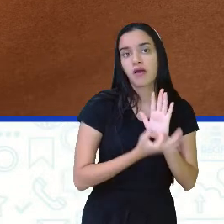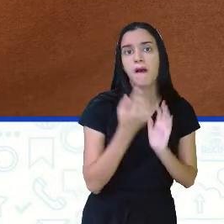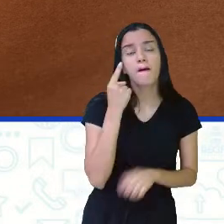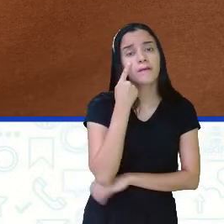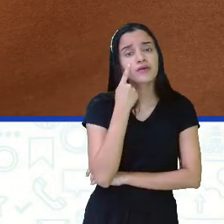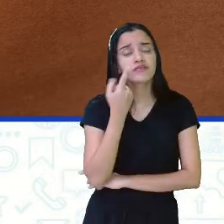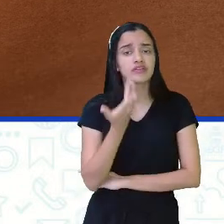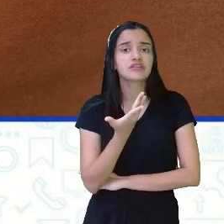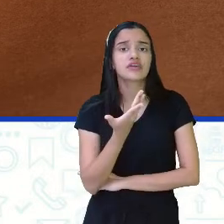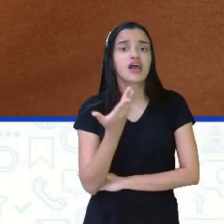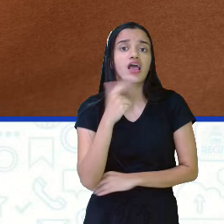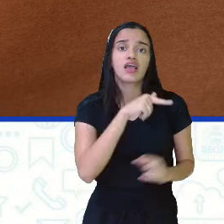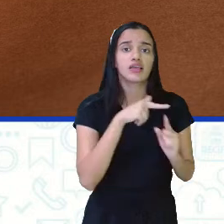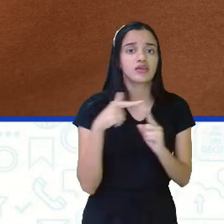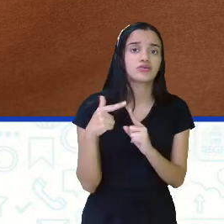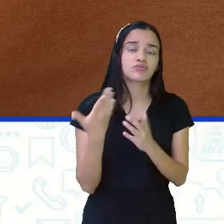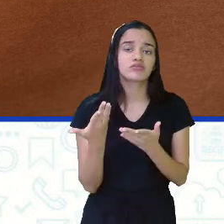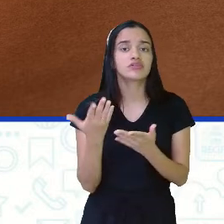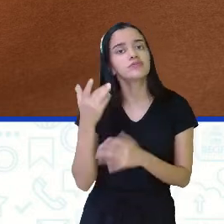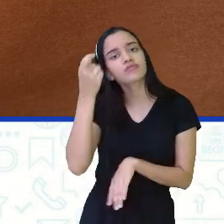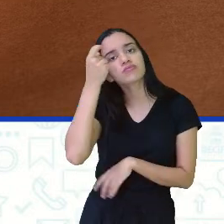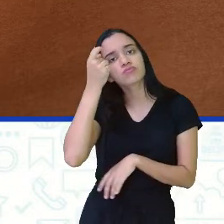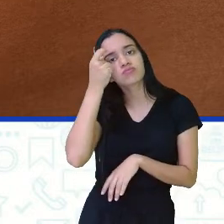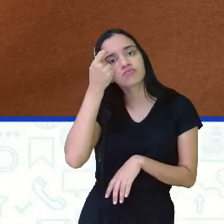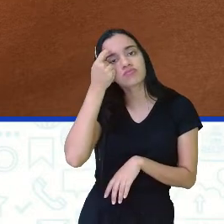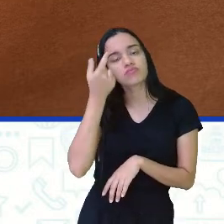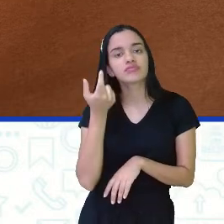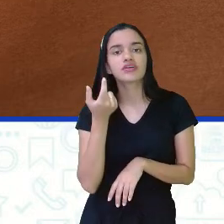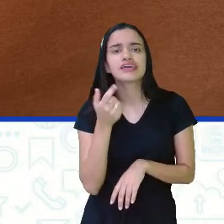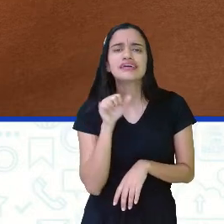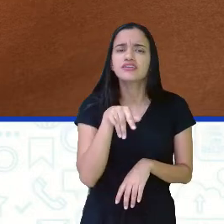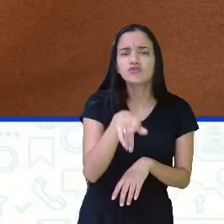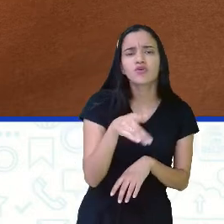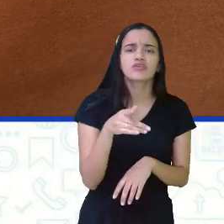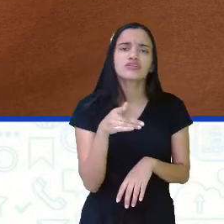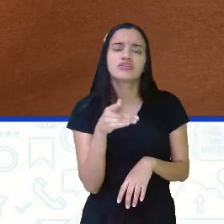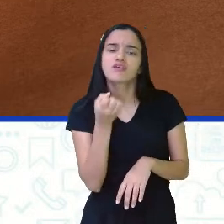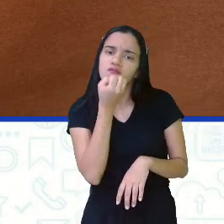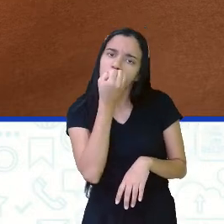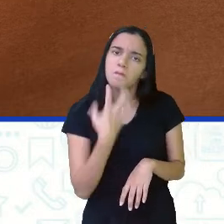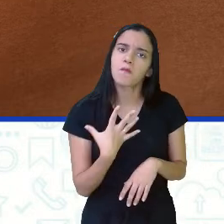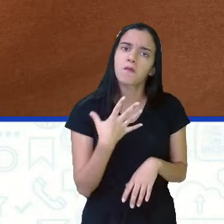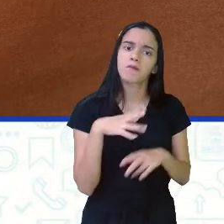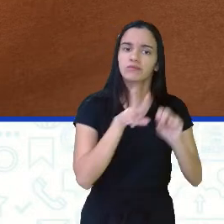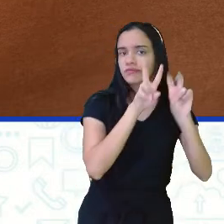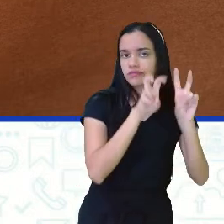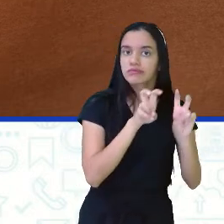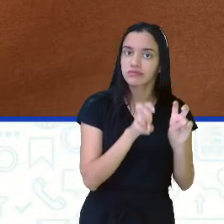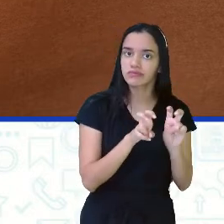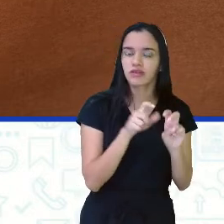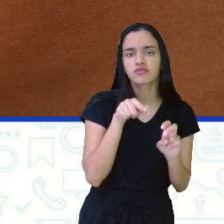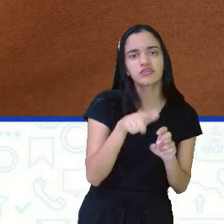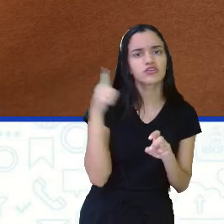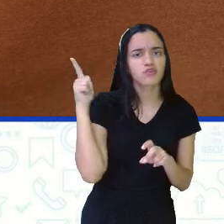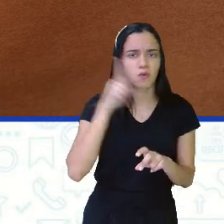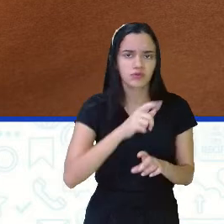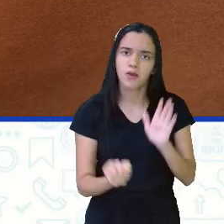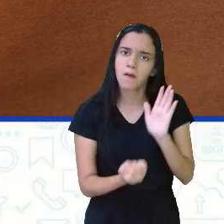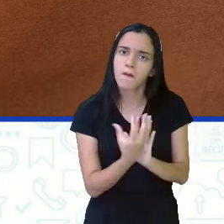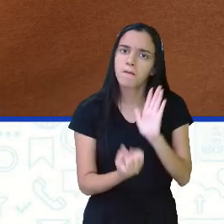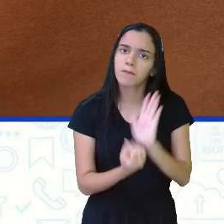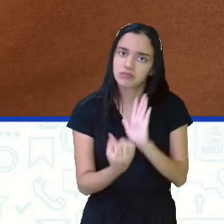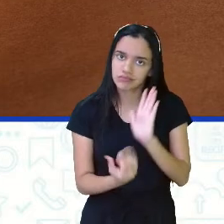veja, é o tipo de raciocínio que, se vocês dominarem um pouco do tema, vocês já conseguem